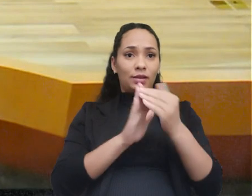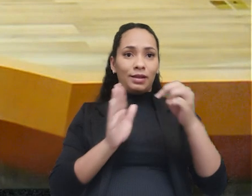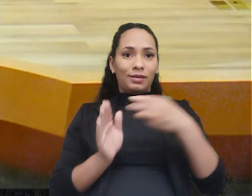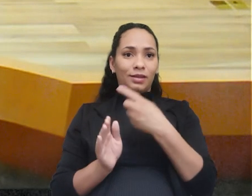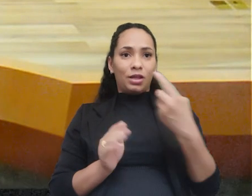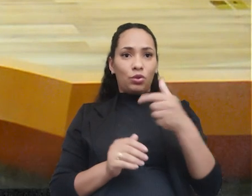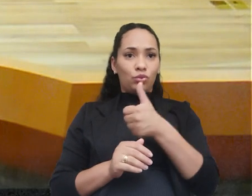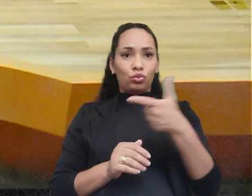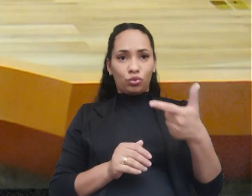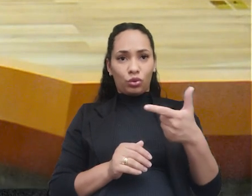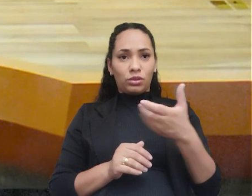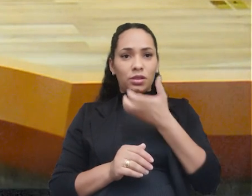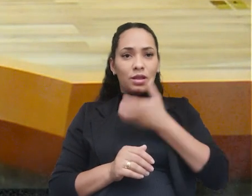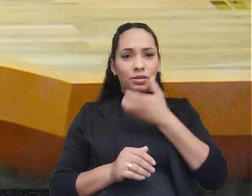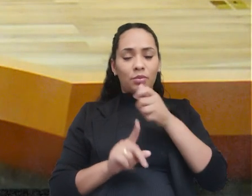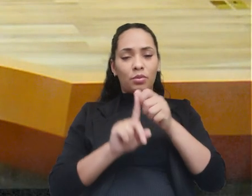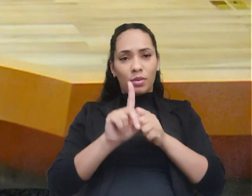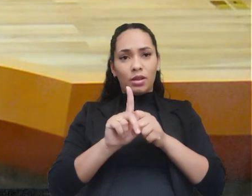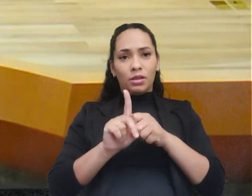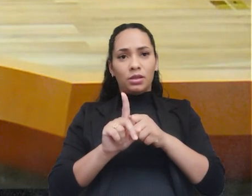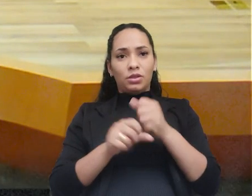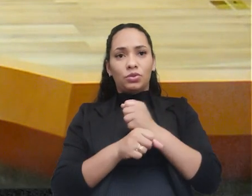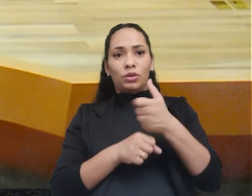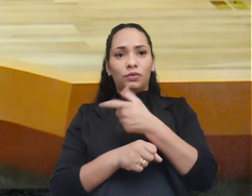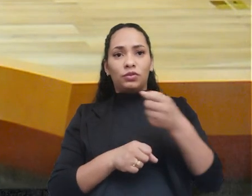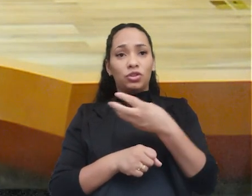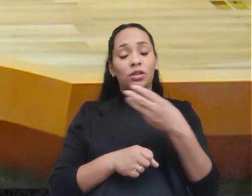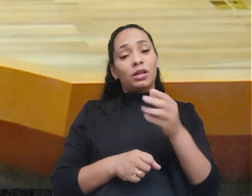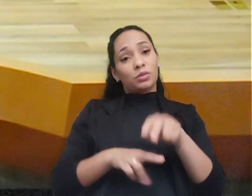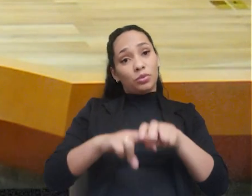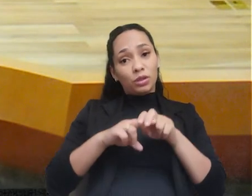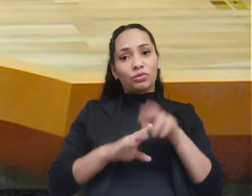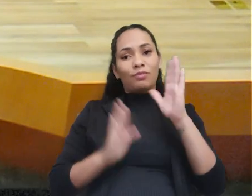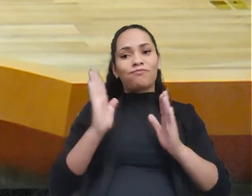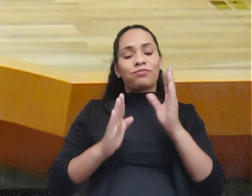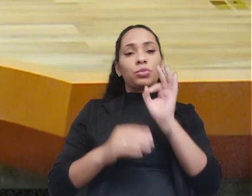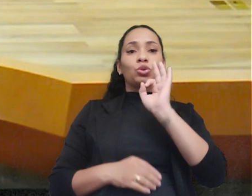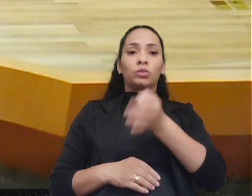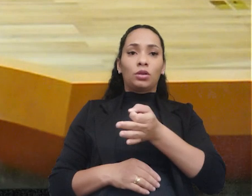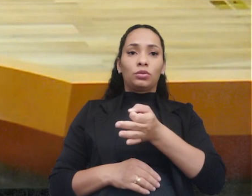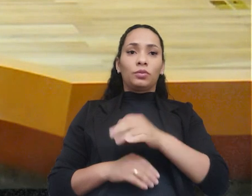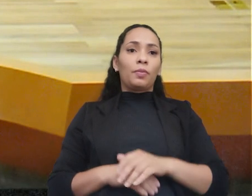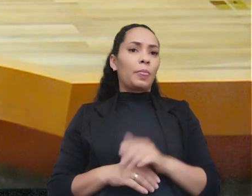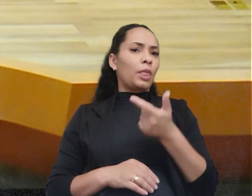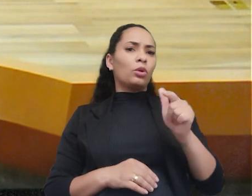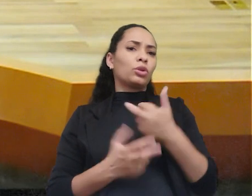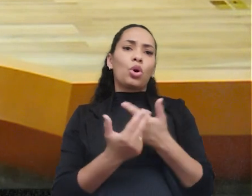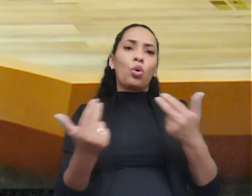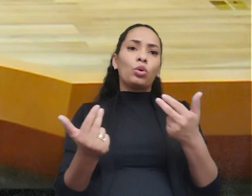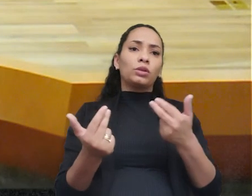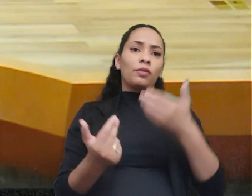de 12 de 2023, e está, portanto, dentro do prazo. Outra alegação foi a questão da